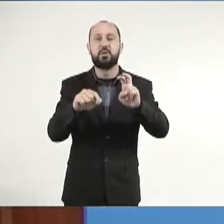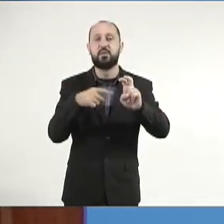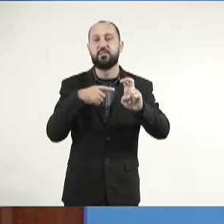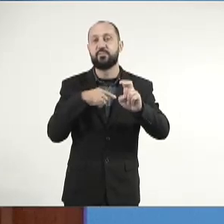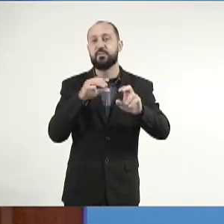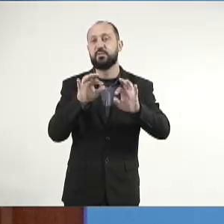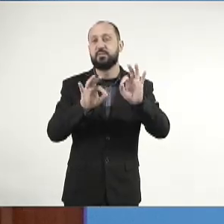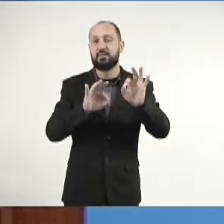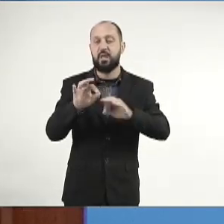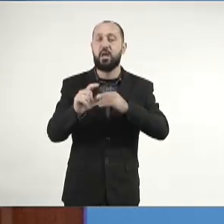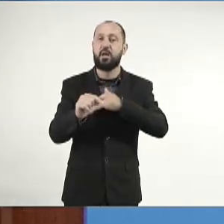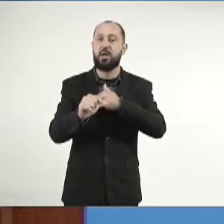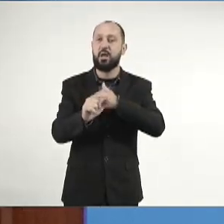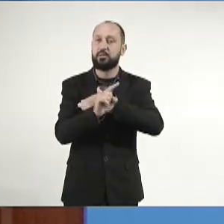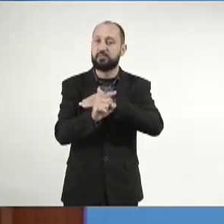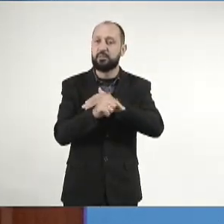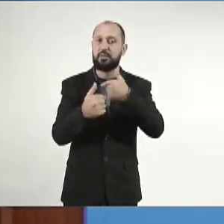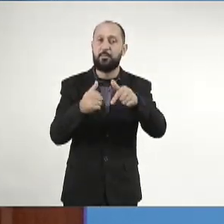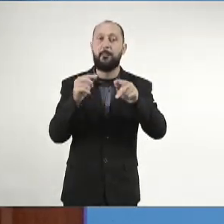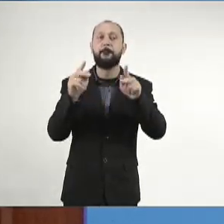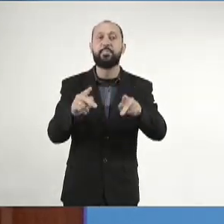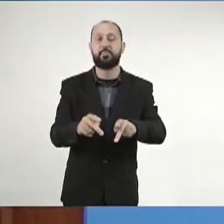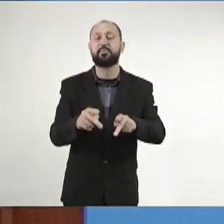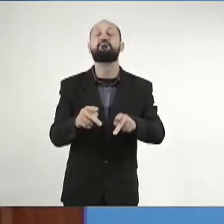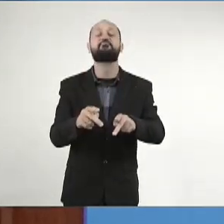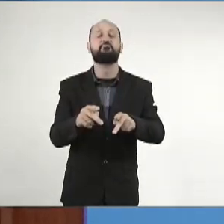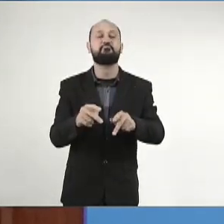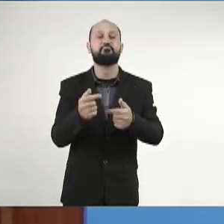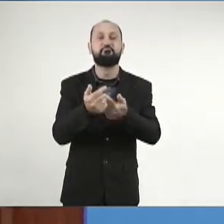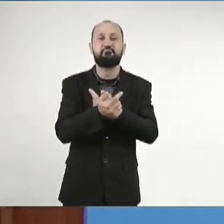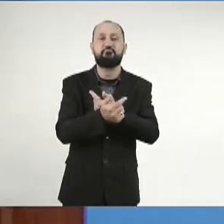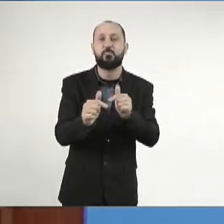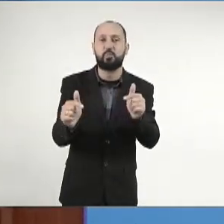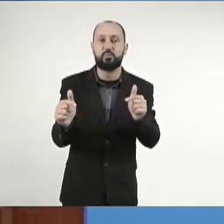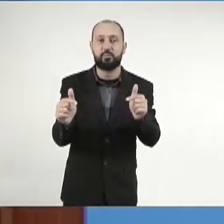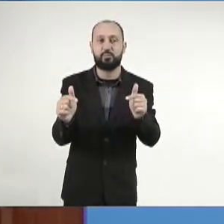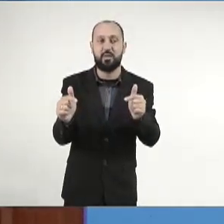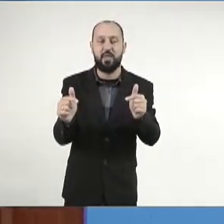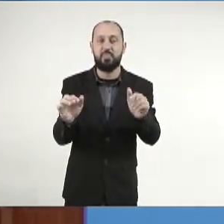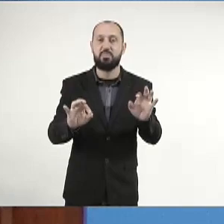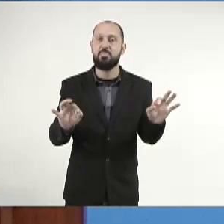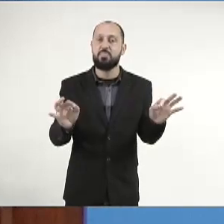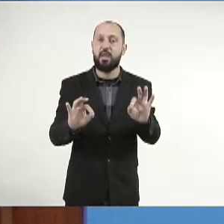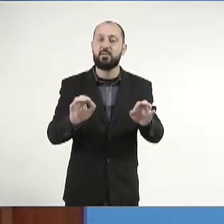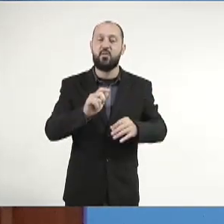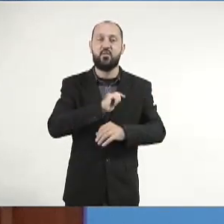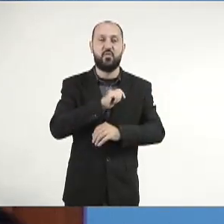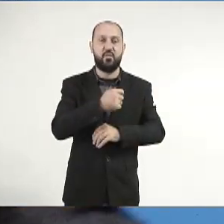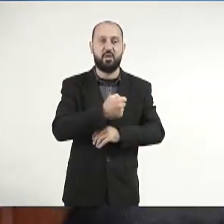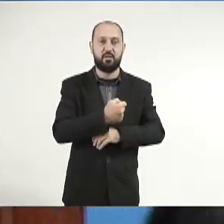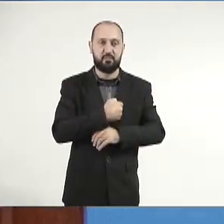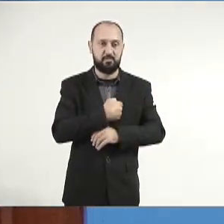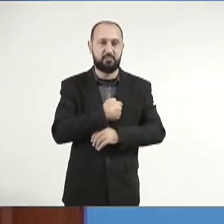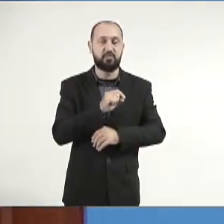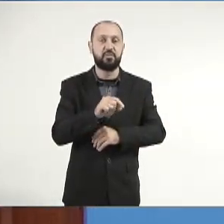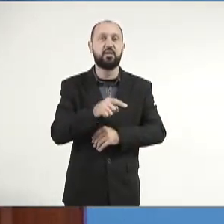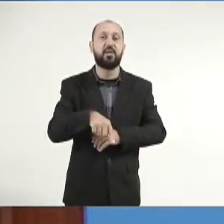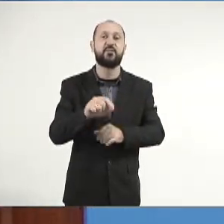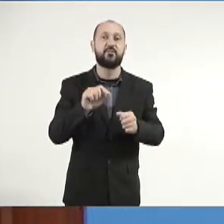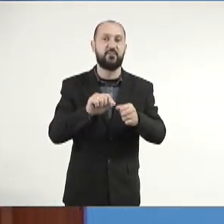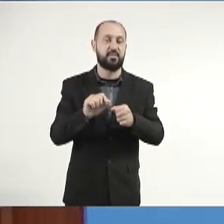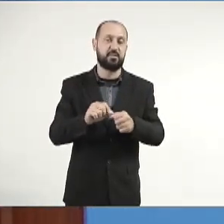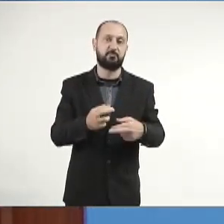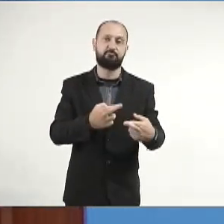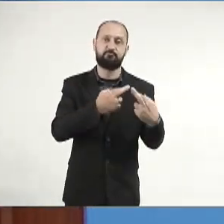esse tipo de serviço de concessionária pública, não há nenhuma fiscalização por parte de quem deveria